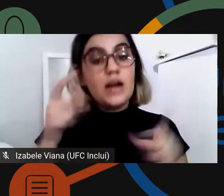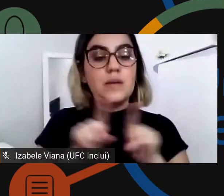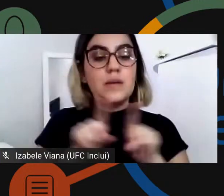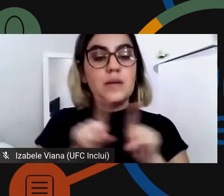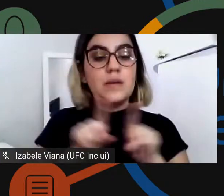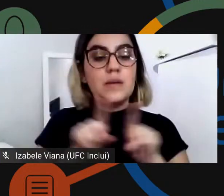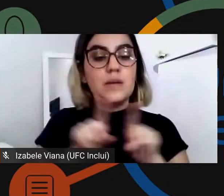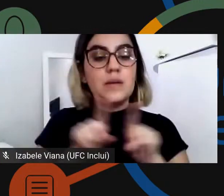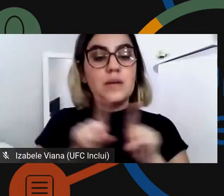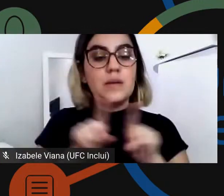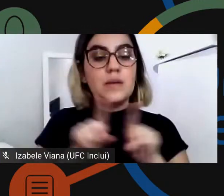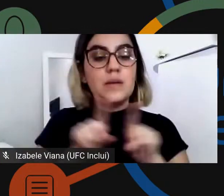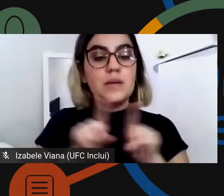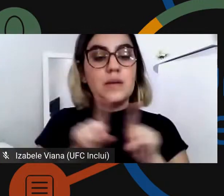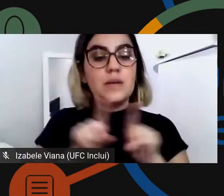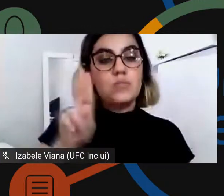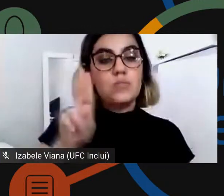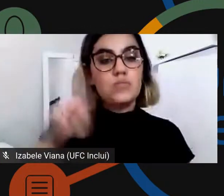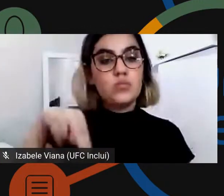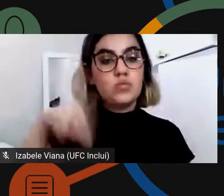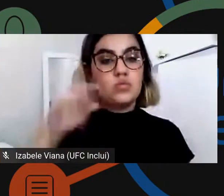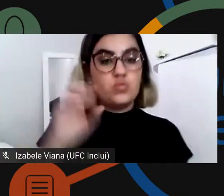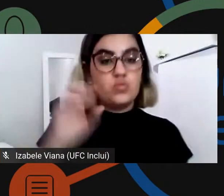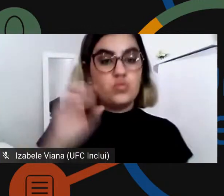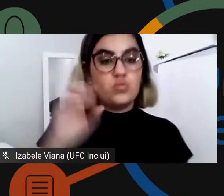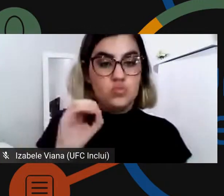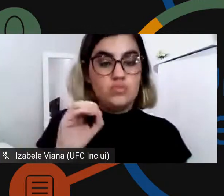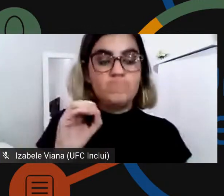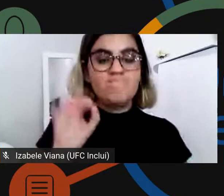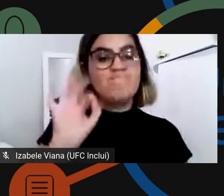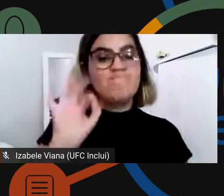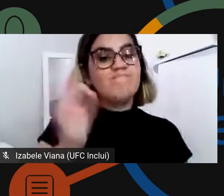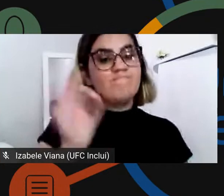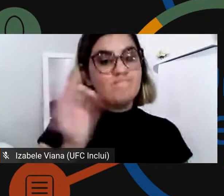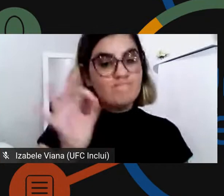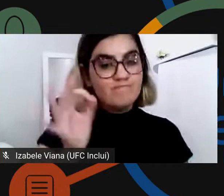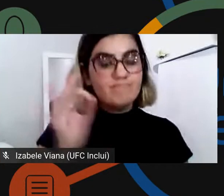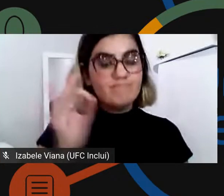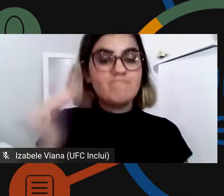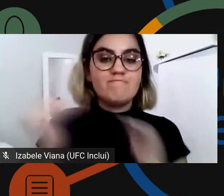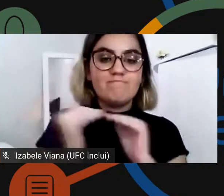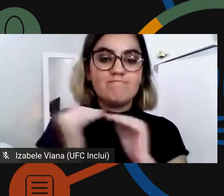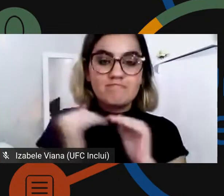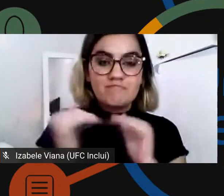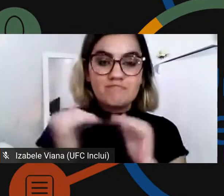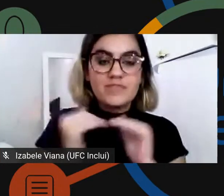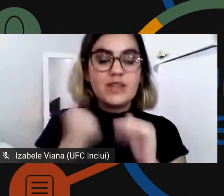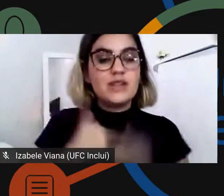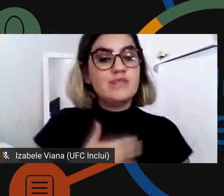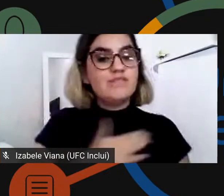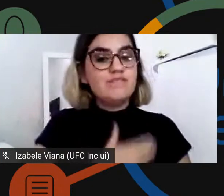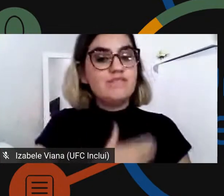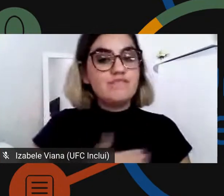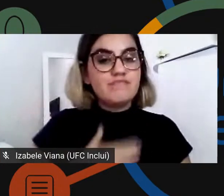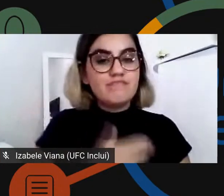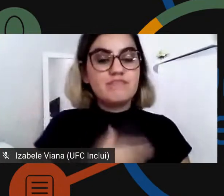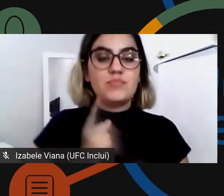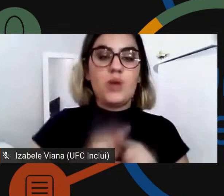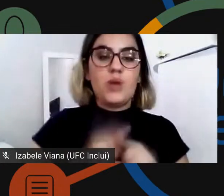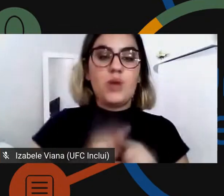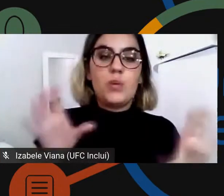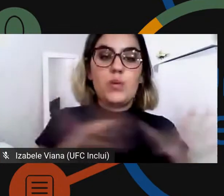Realmente, torna ainda mais gratificante o trabalho todo que a comissão inteira tem para organizar esse evento todo